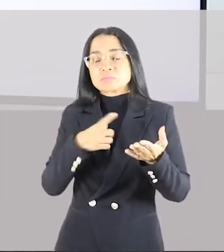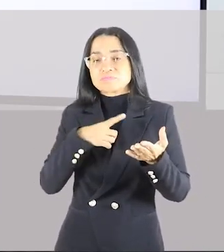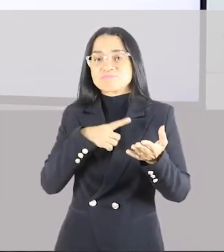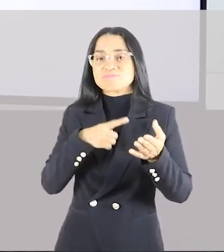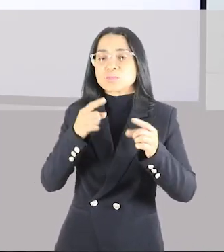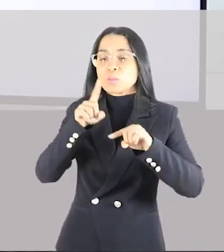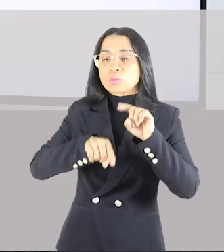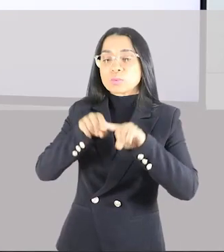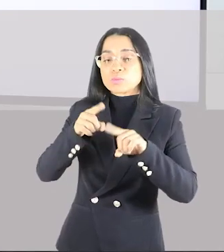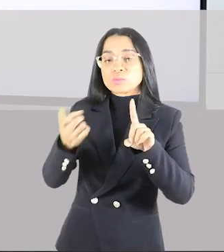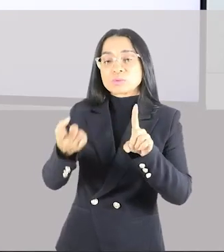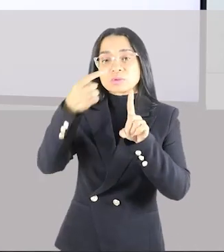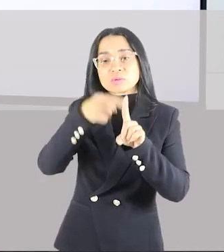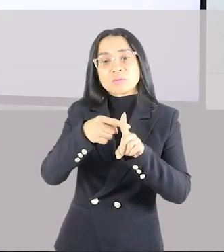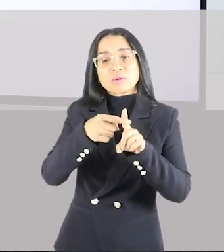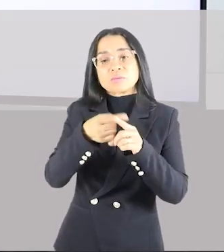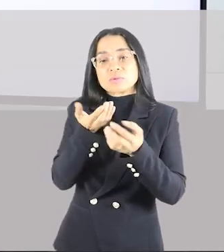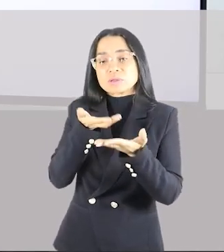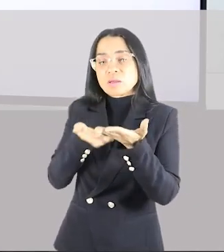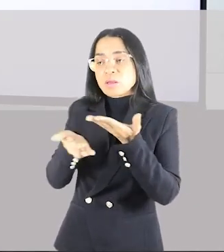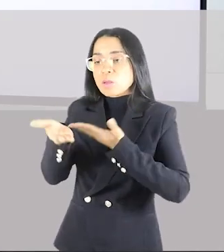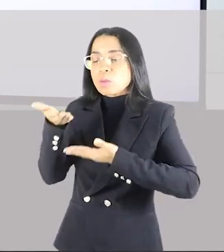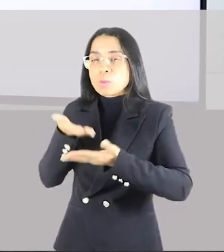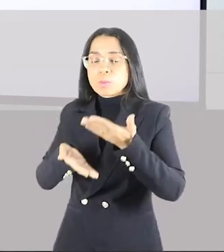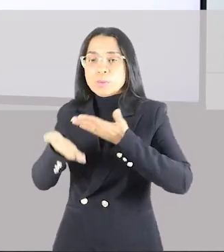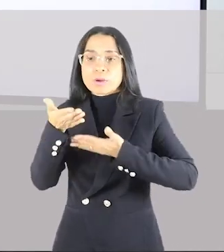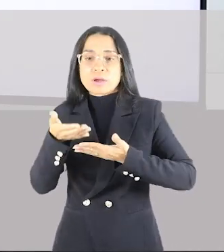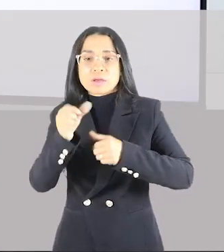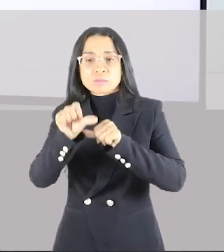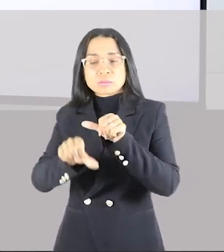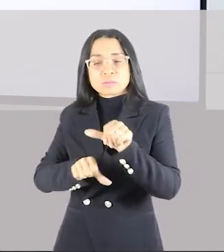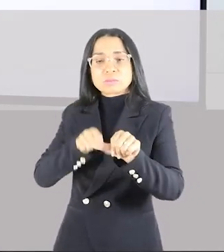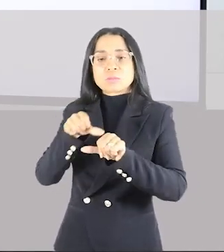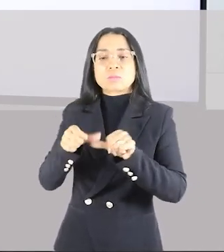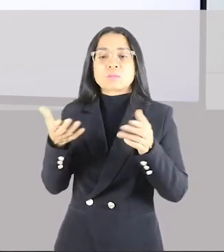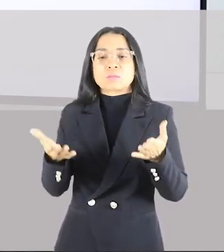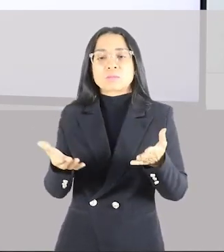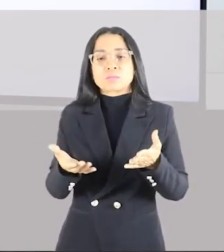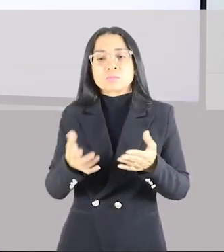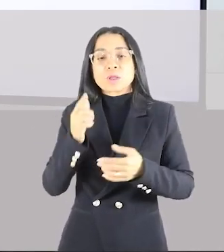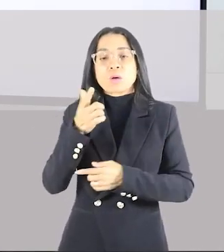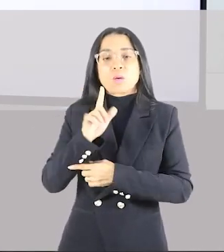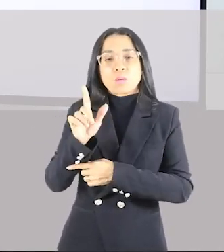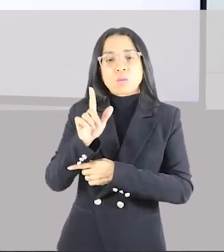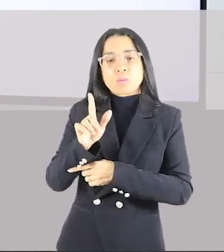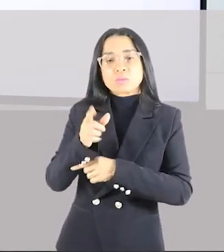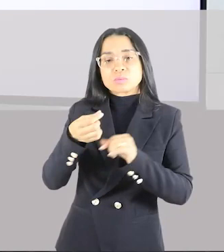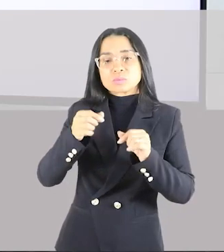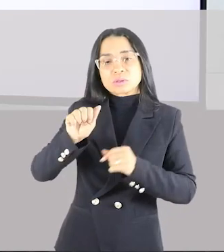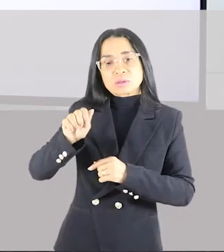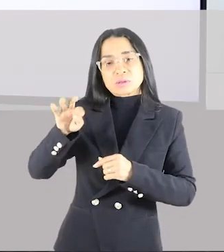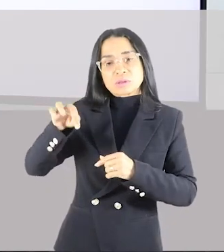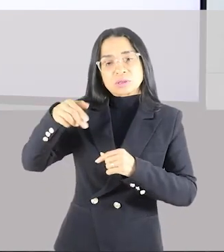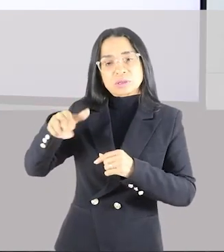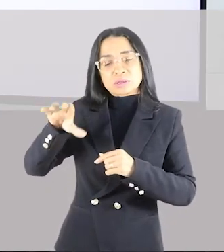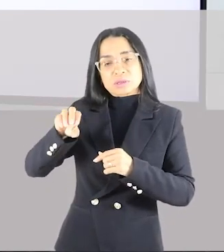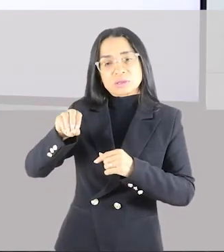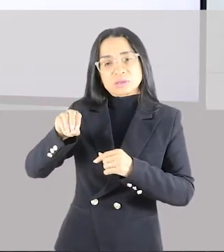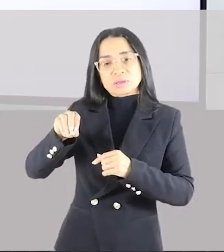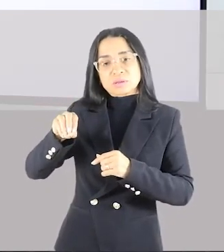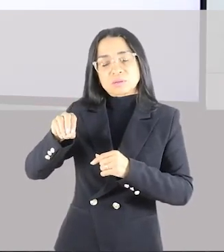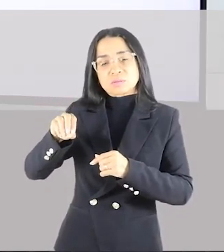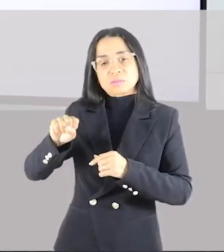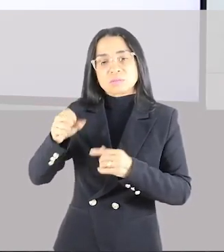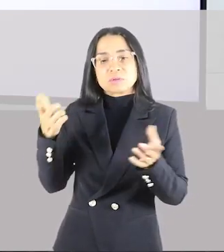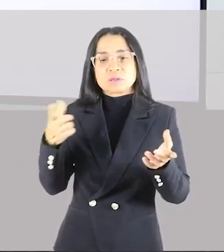povos. Os artesãos também, como falei, que estavam incumbidos de fazer produtos, né, específicos para agradar o faraó. Aí você tem